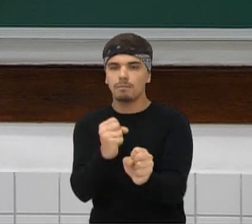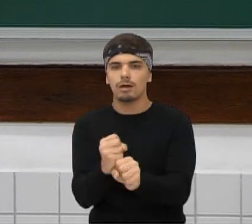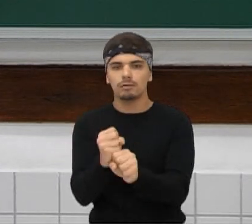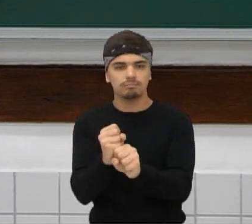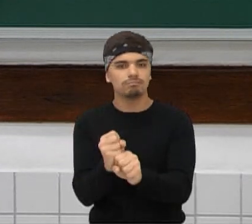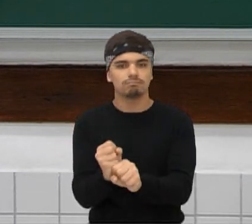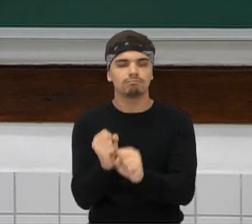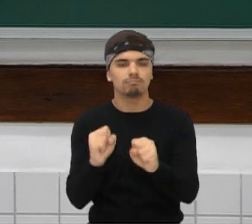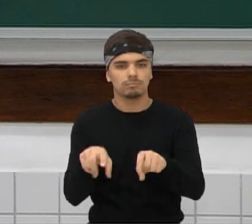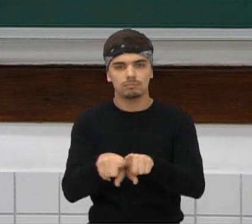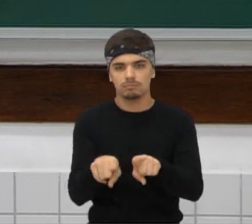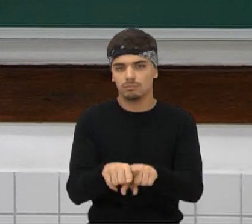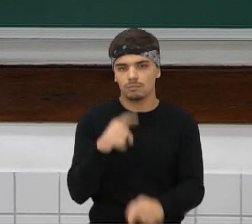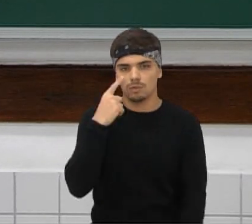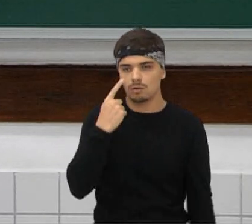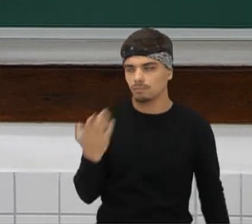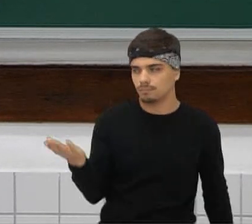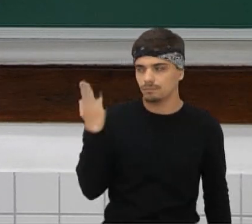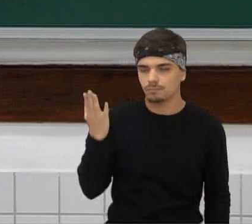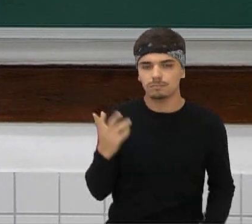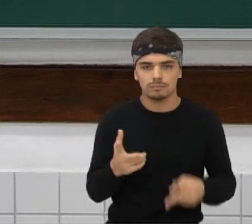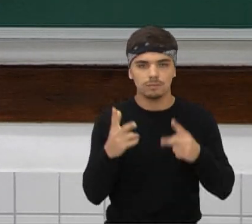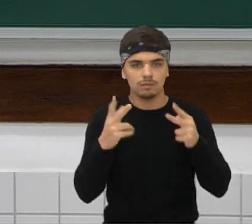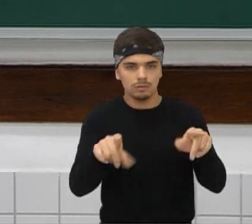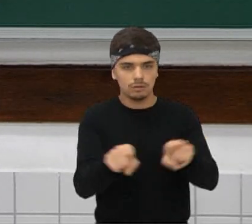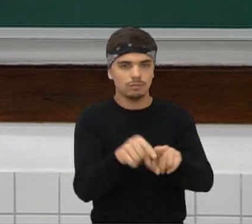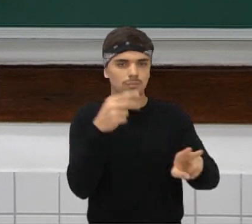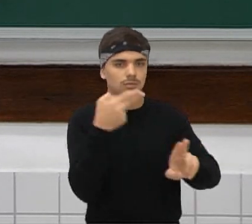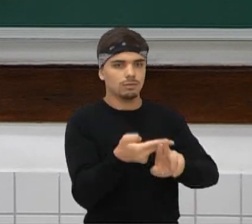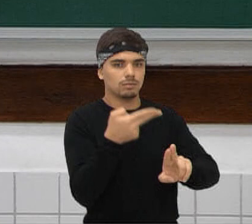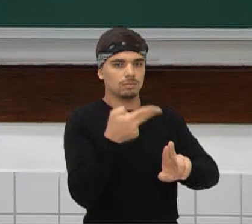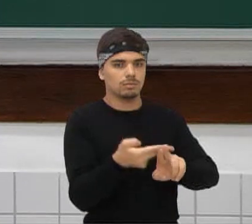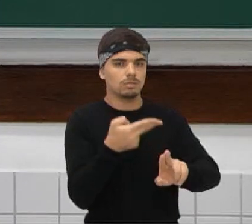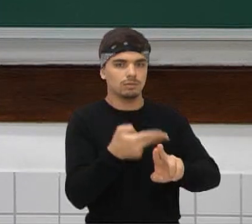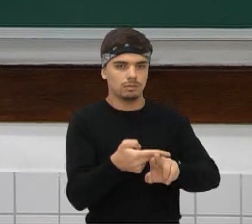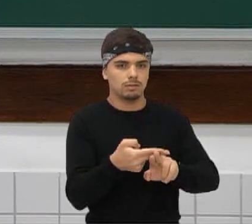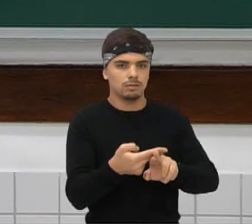lá que da mesma forma, né, usando